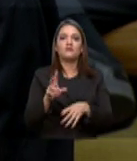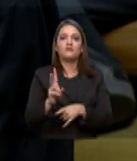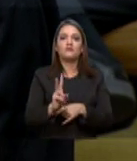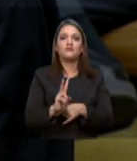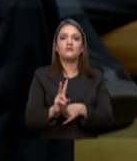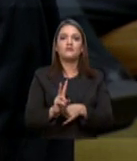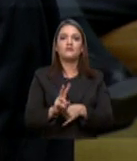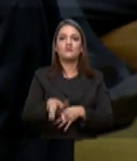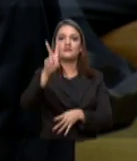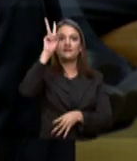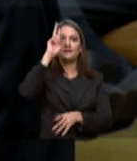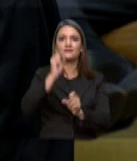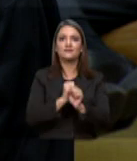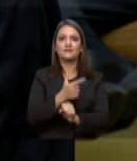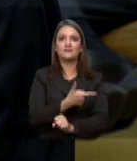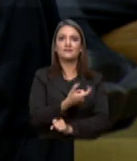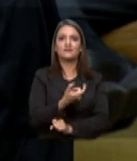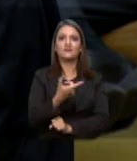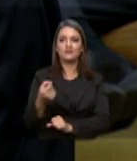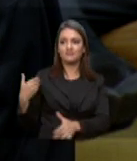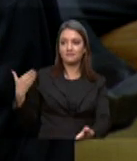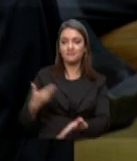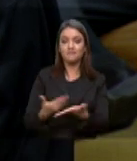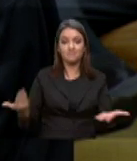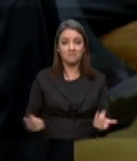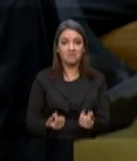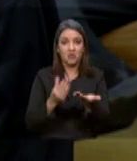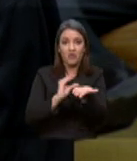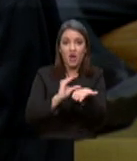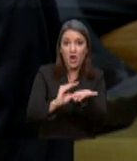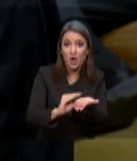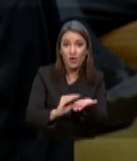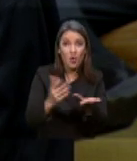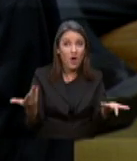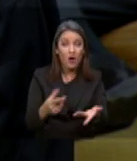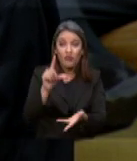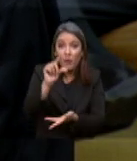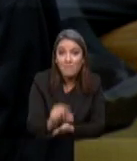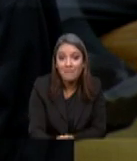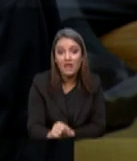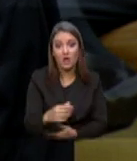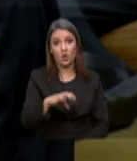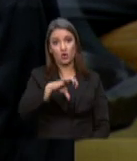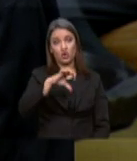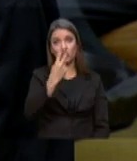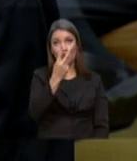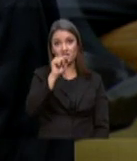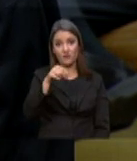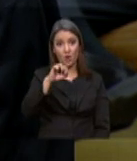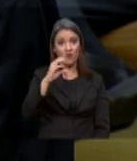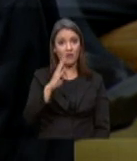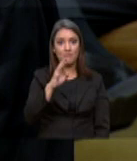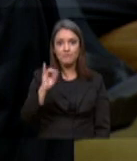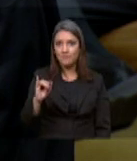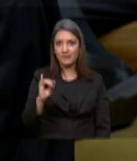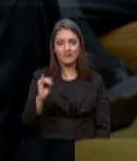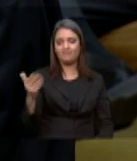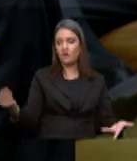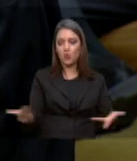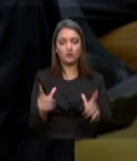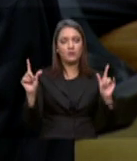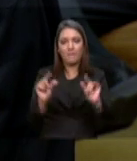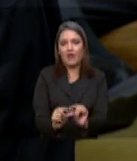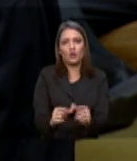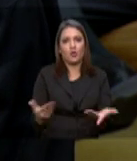histórica, desde o ano 2000, o montante autorizado nunca foi menor do que 2,9 bilhões em valores